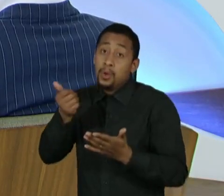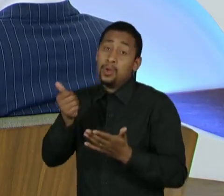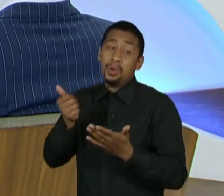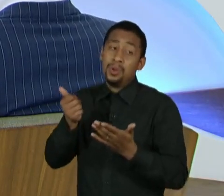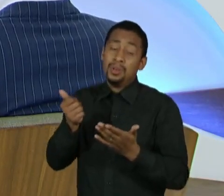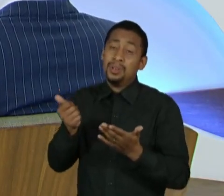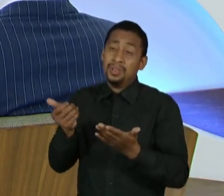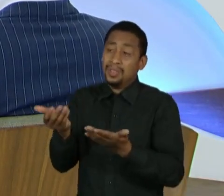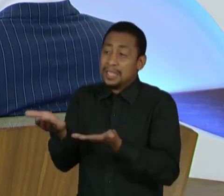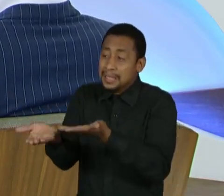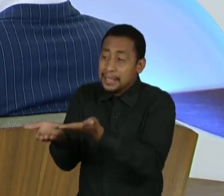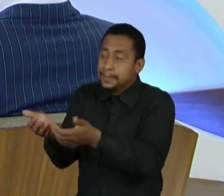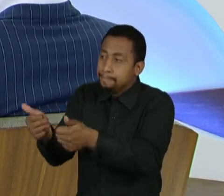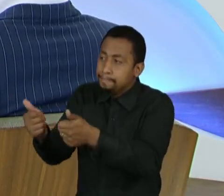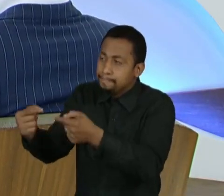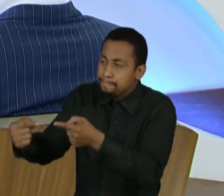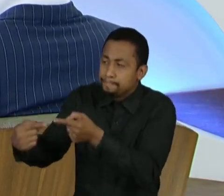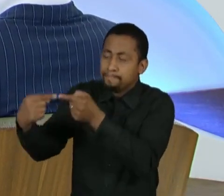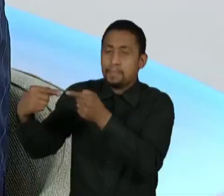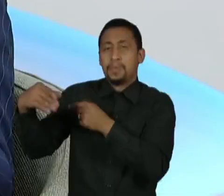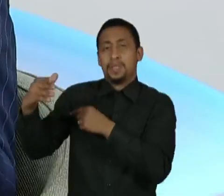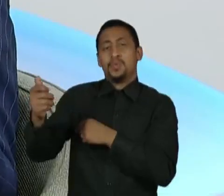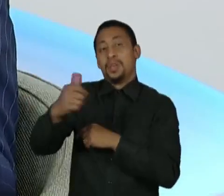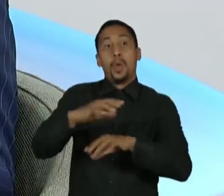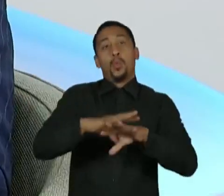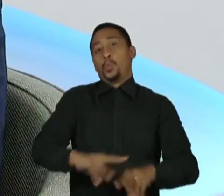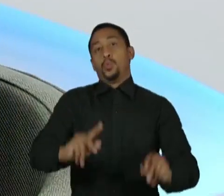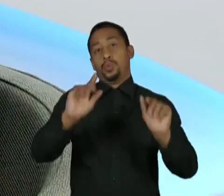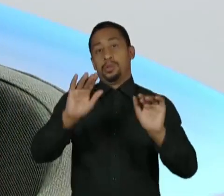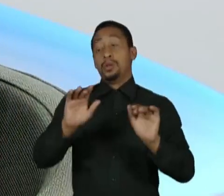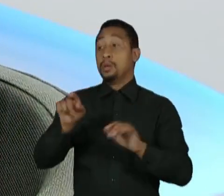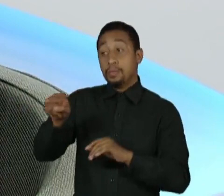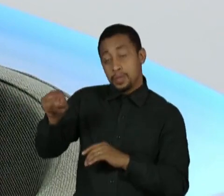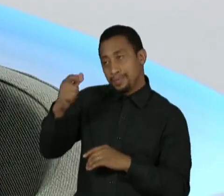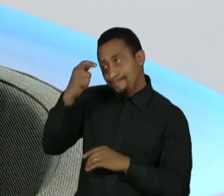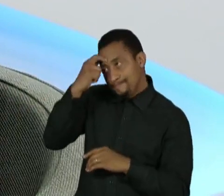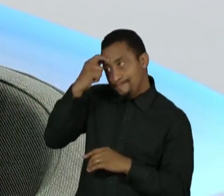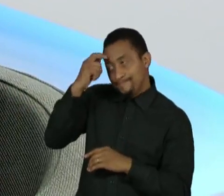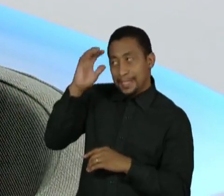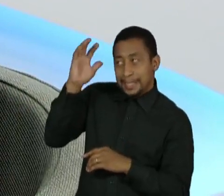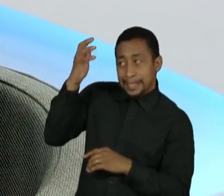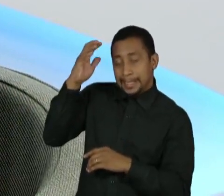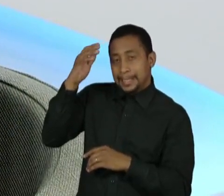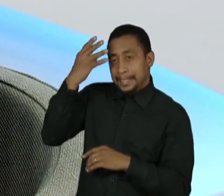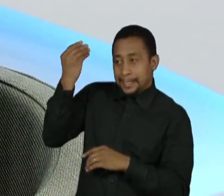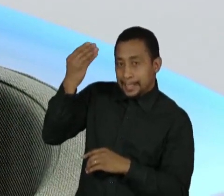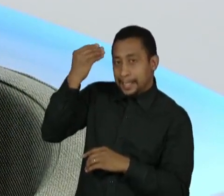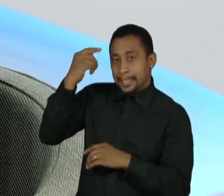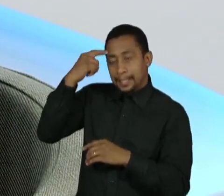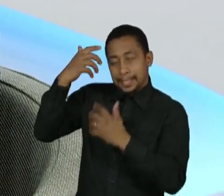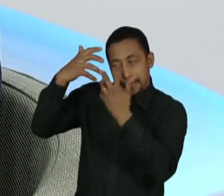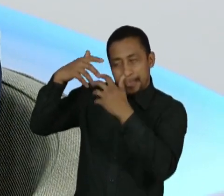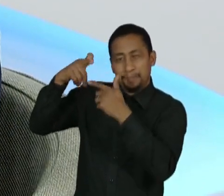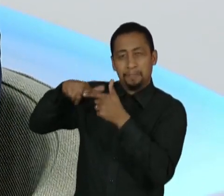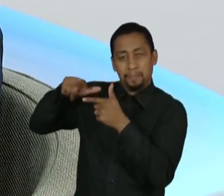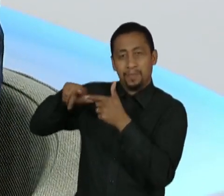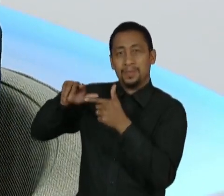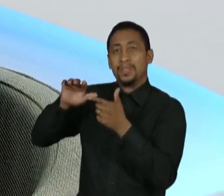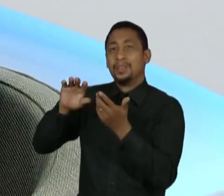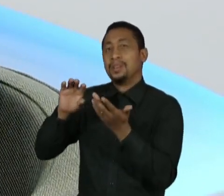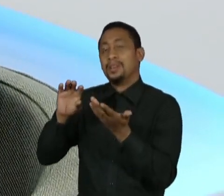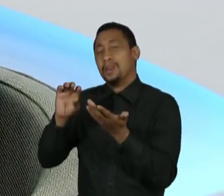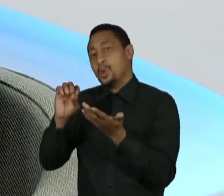Independente se a demência ou alguém que não tem uma demência mas tem um câncer avançado e essa pessoa eventualmente